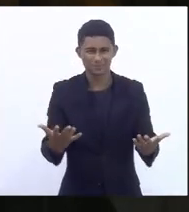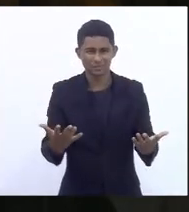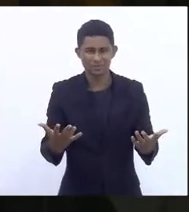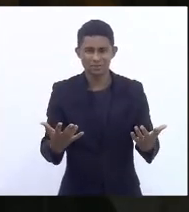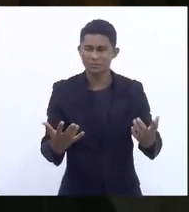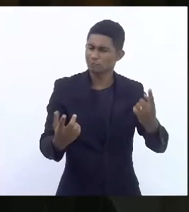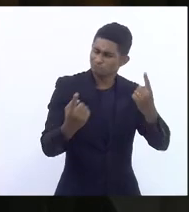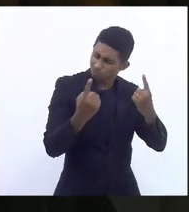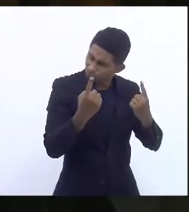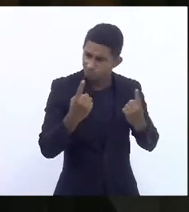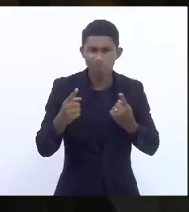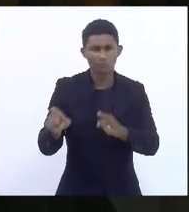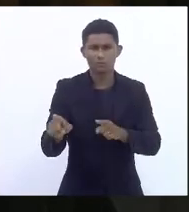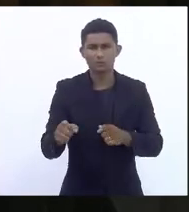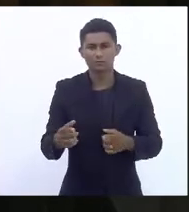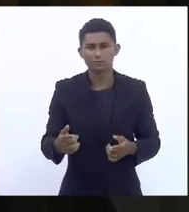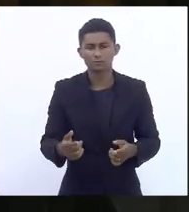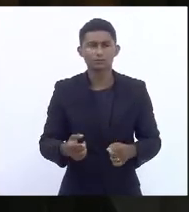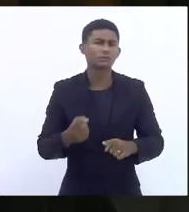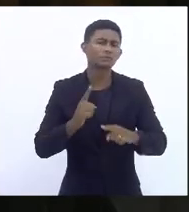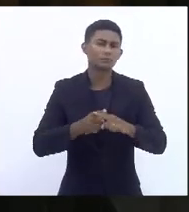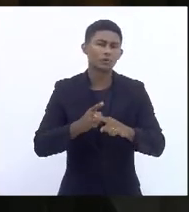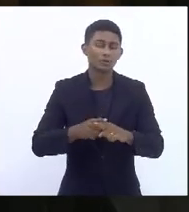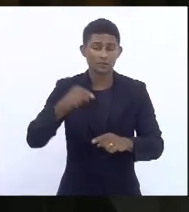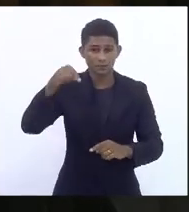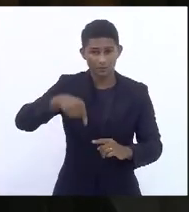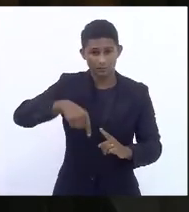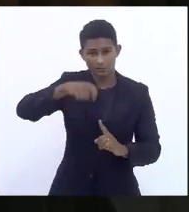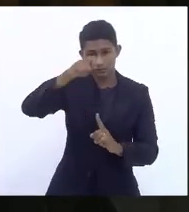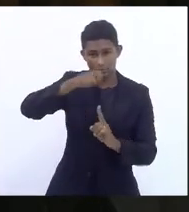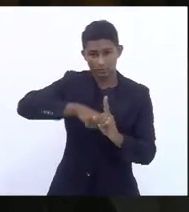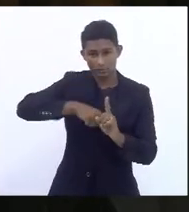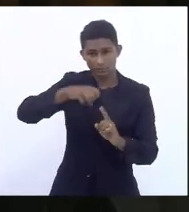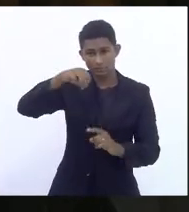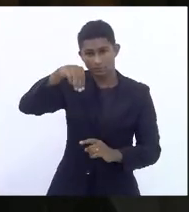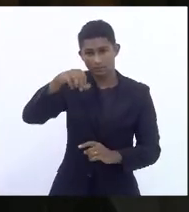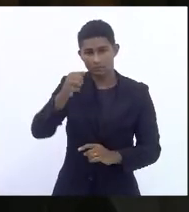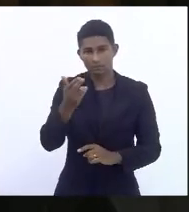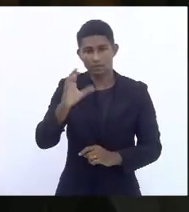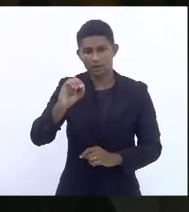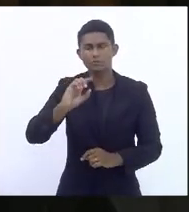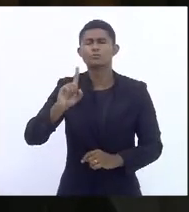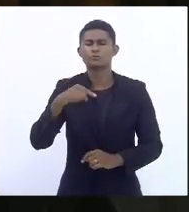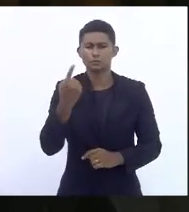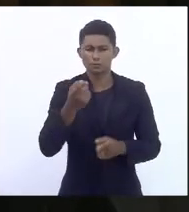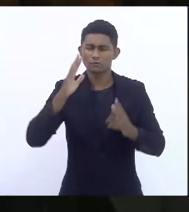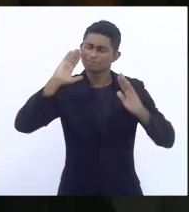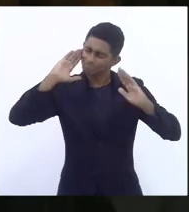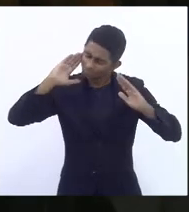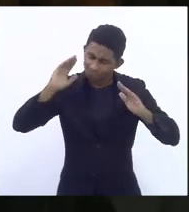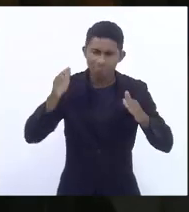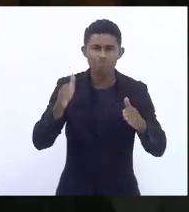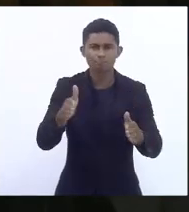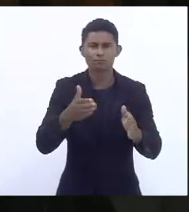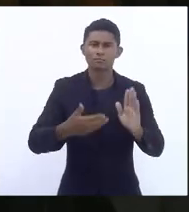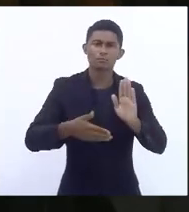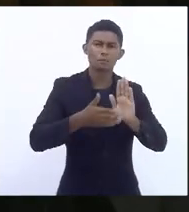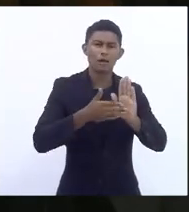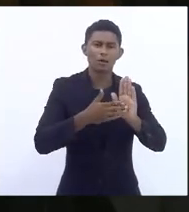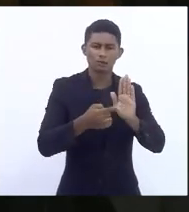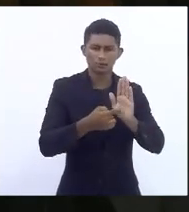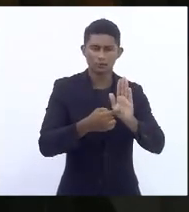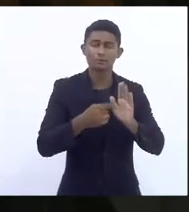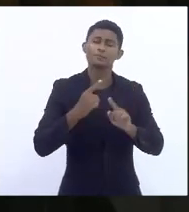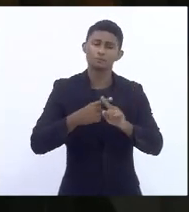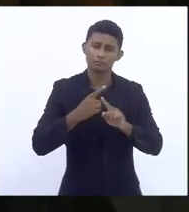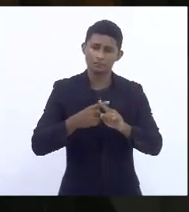nós estamos e passaremos o mês de março focados nessa pauta, que é uma pauta do ano inteiro, Lucinha,